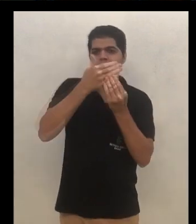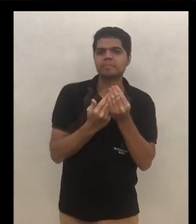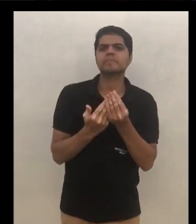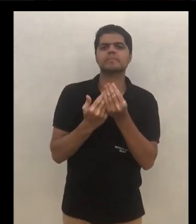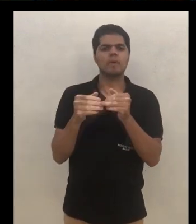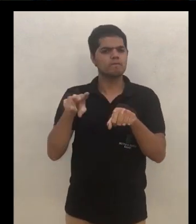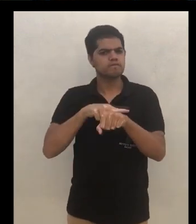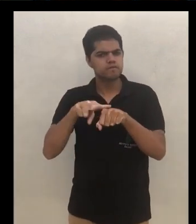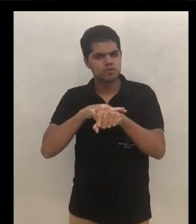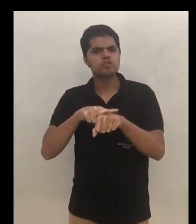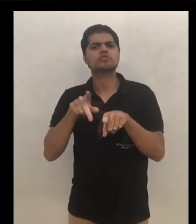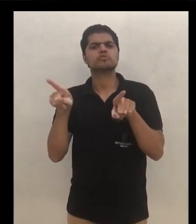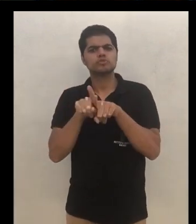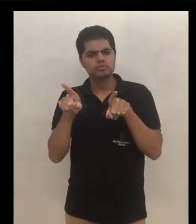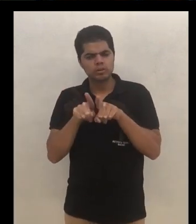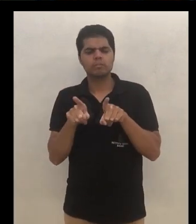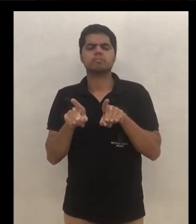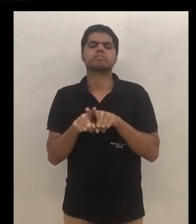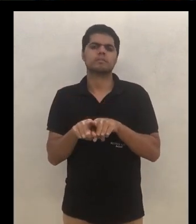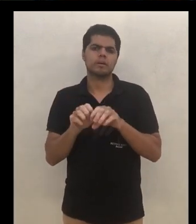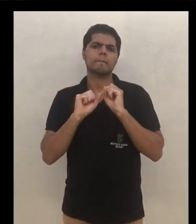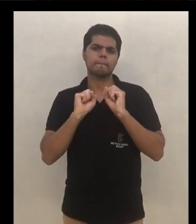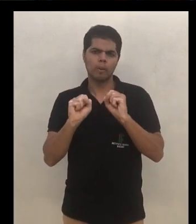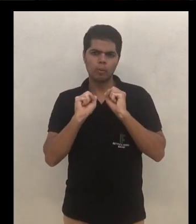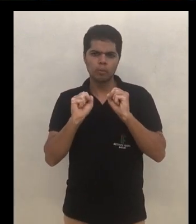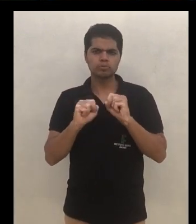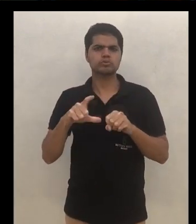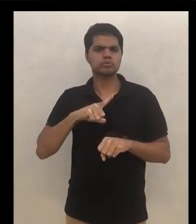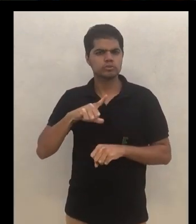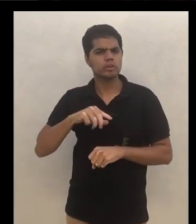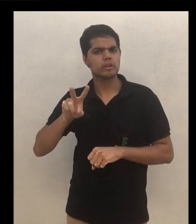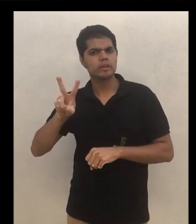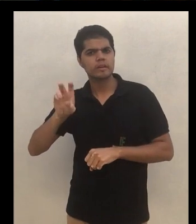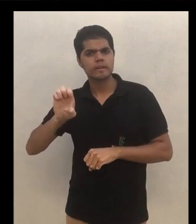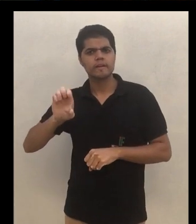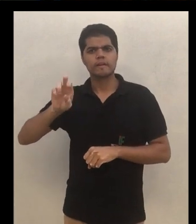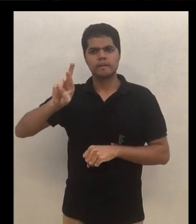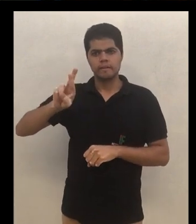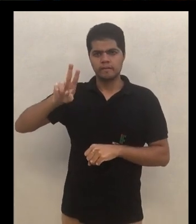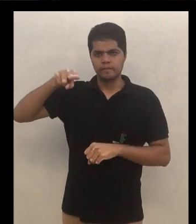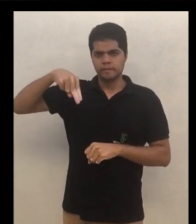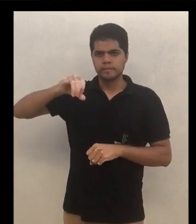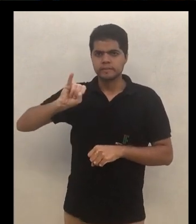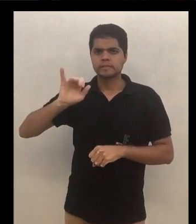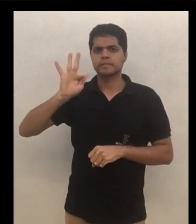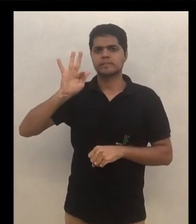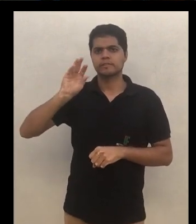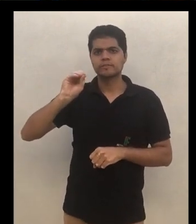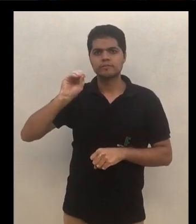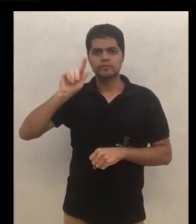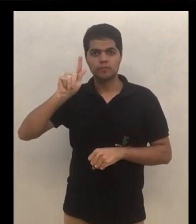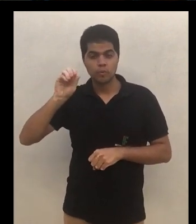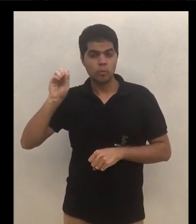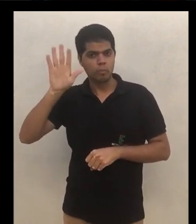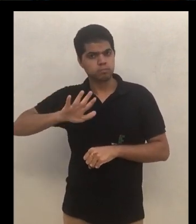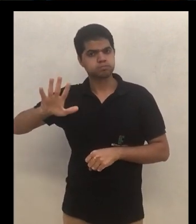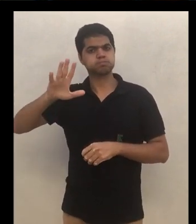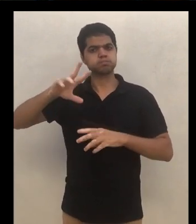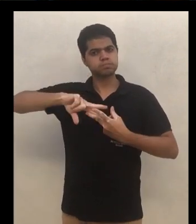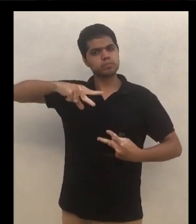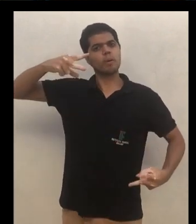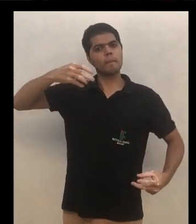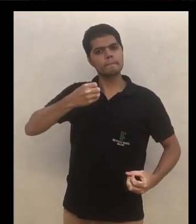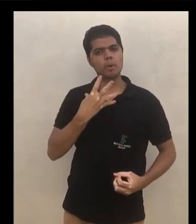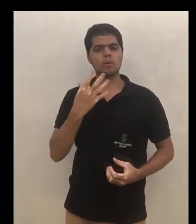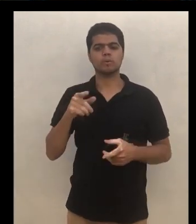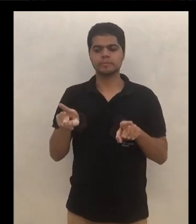O mamão verde atua também, né, como vermífugo. Aqui tem o tronco da bananeira cortado, onde as aves vão se